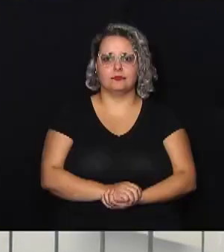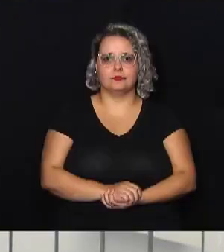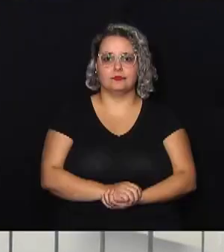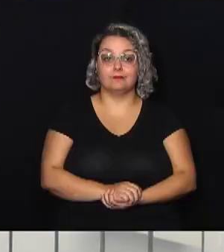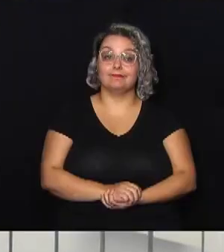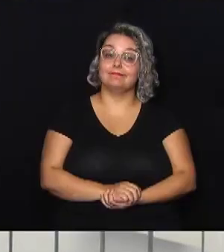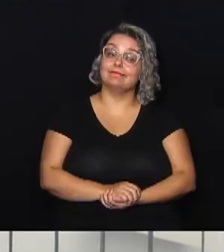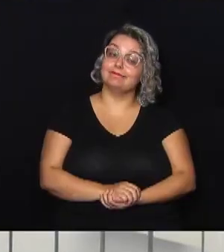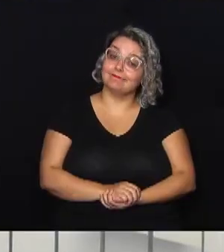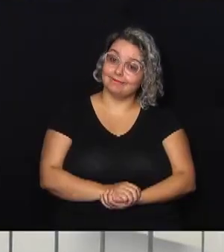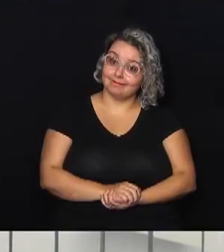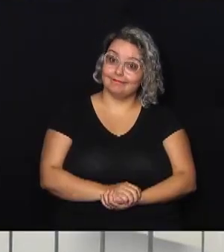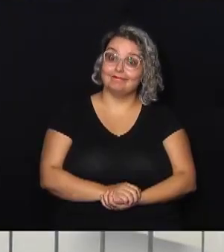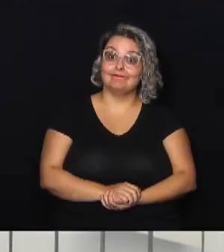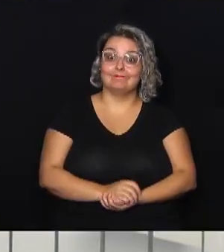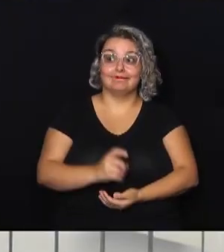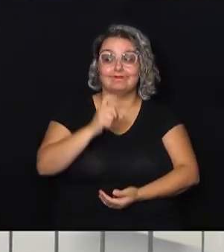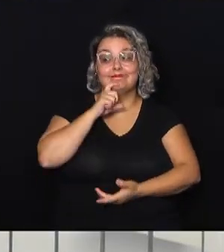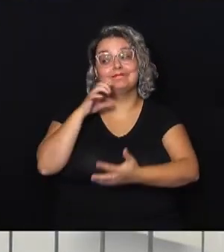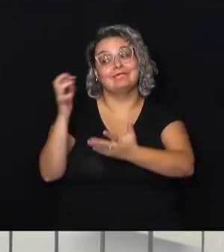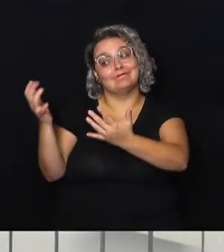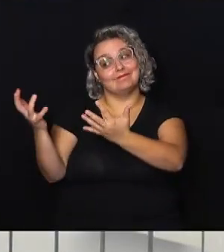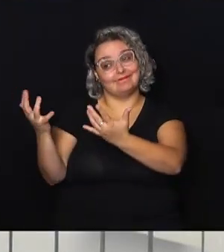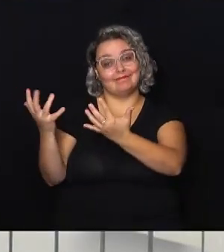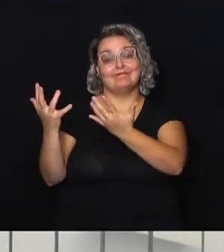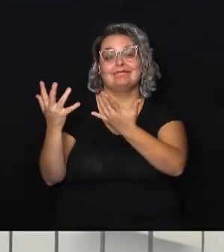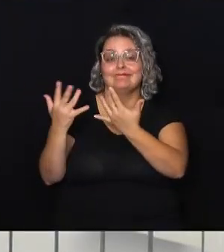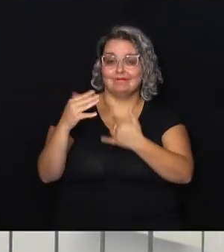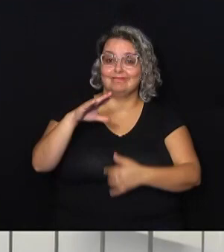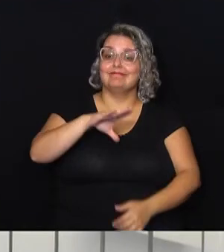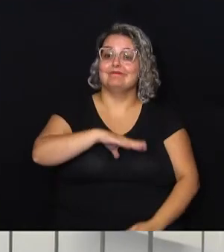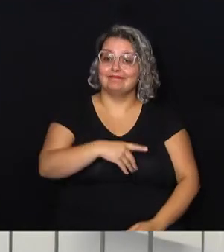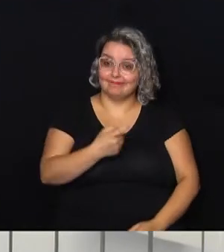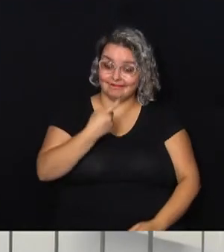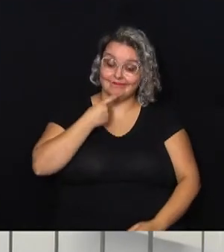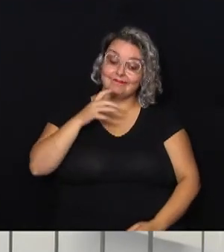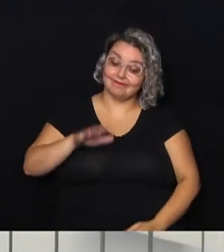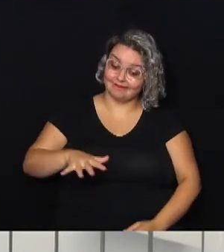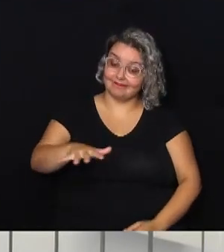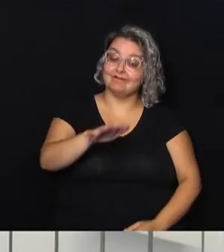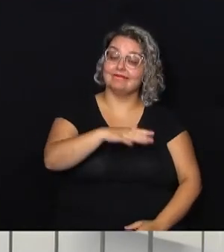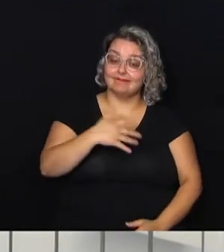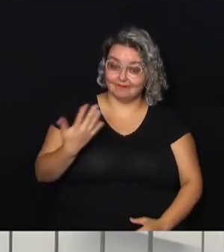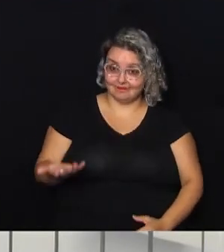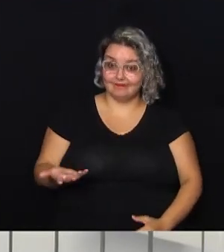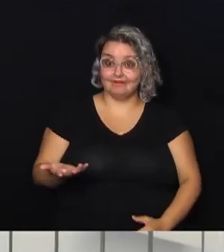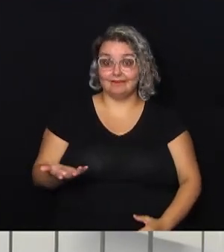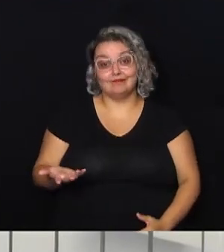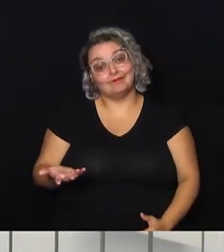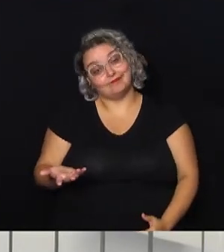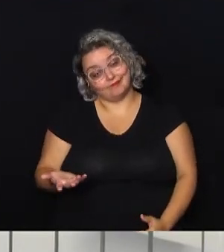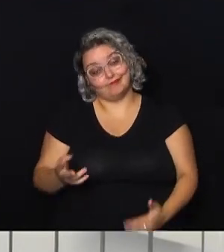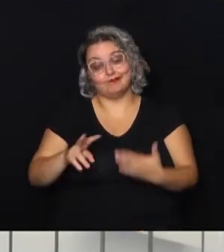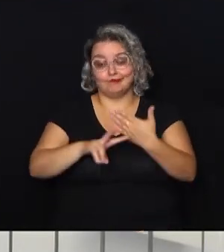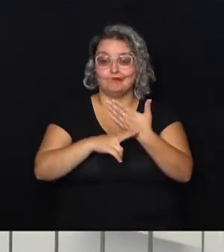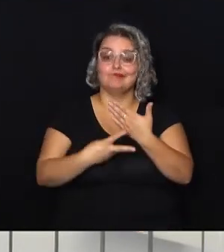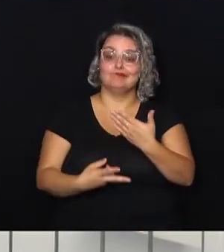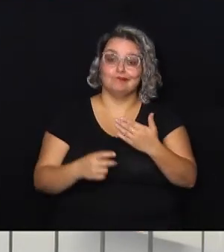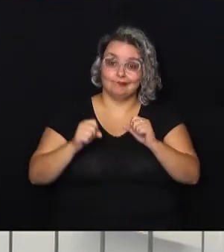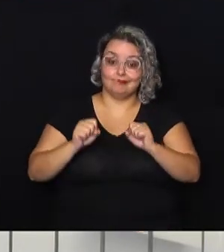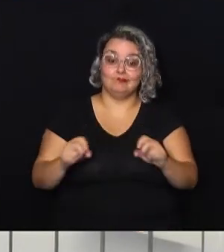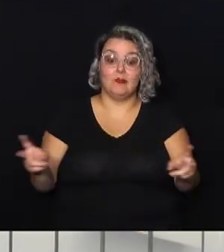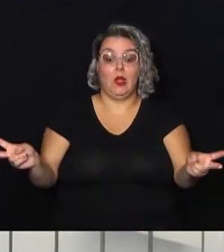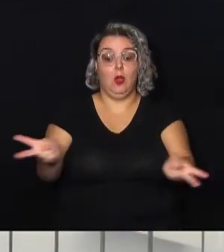E a frente fria está chegando aqui em Campinas e região, e com isso tem previsão de